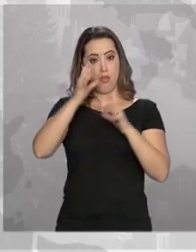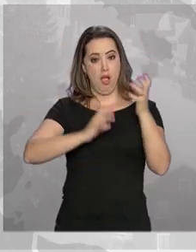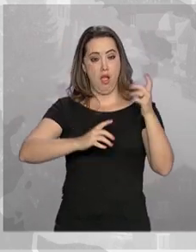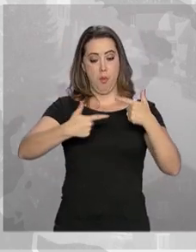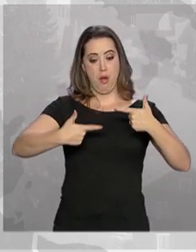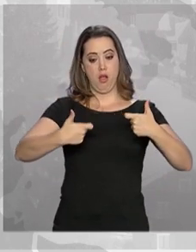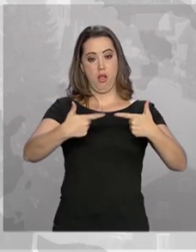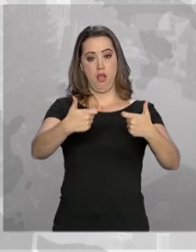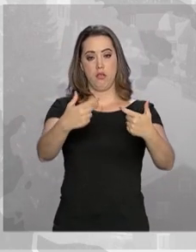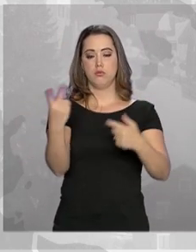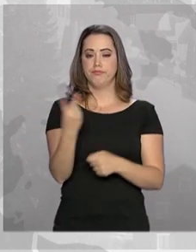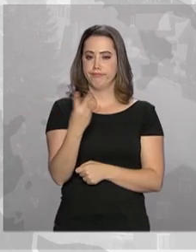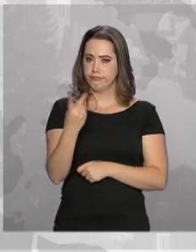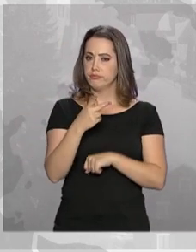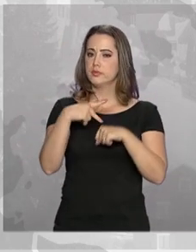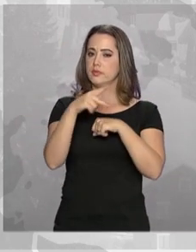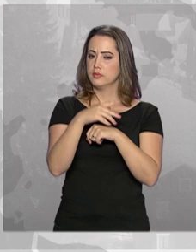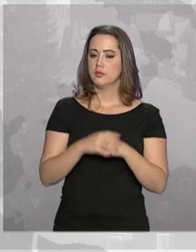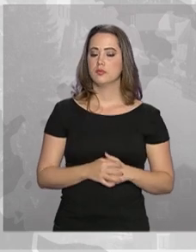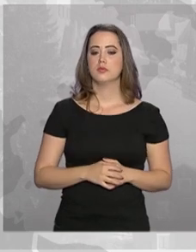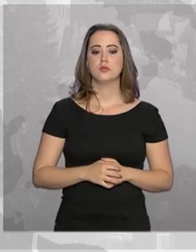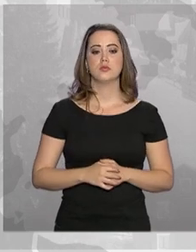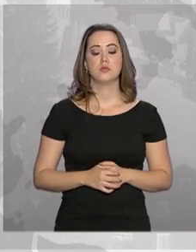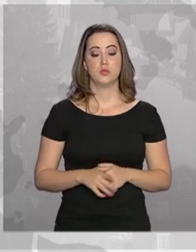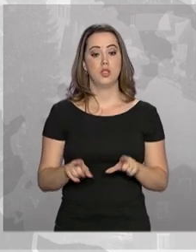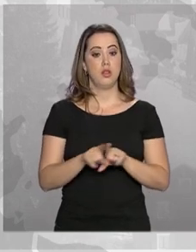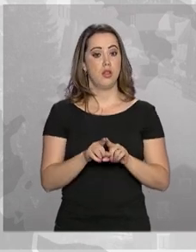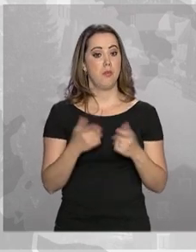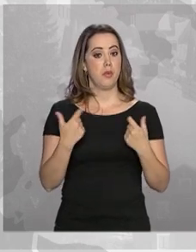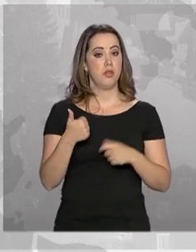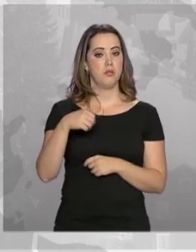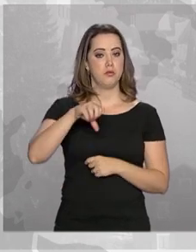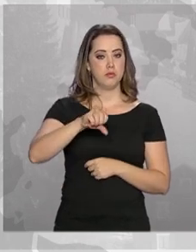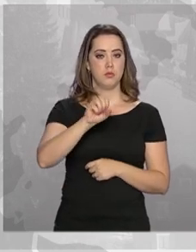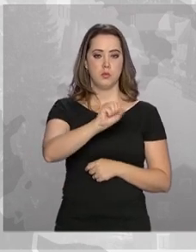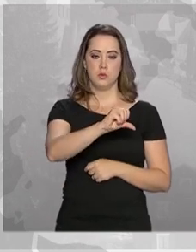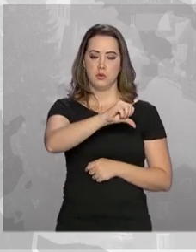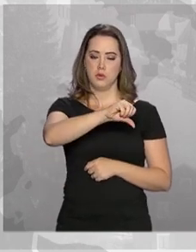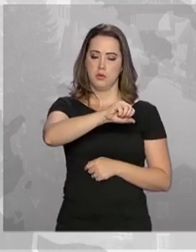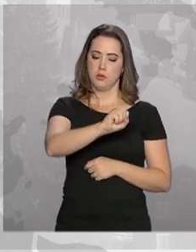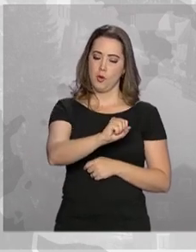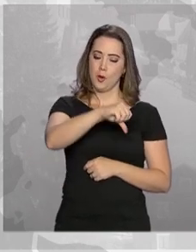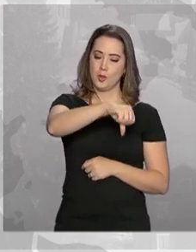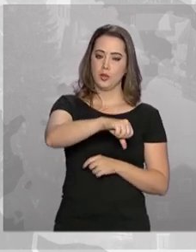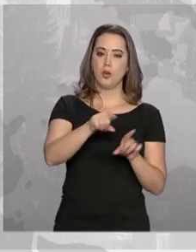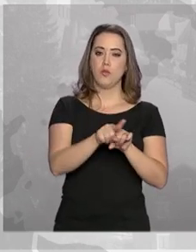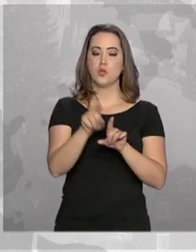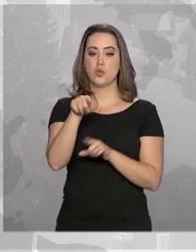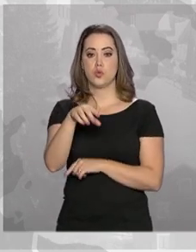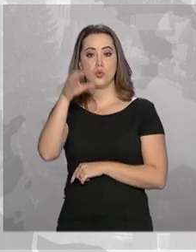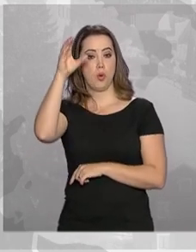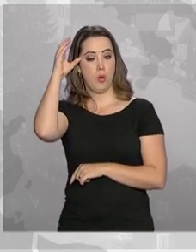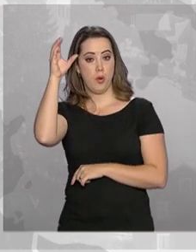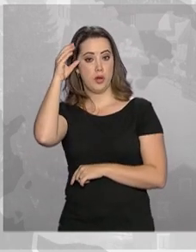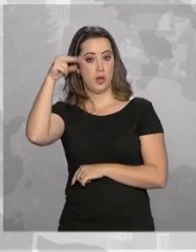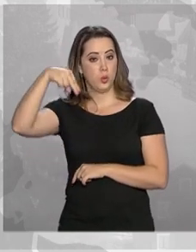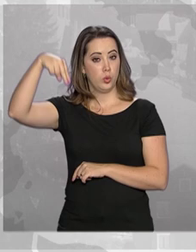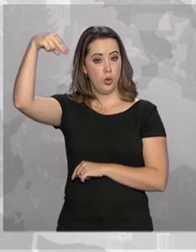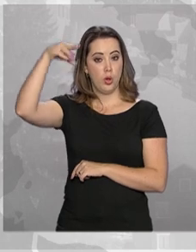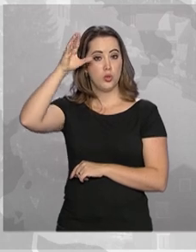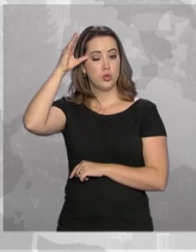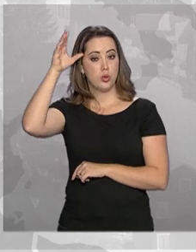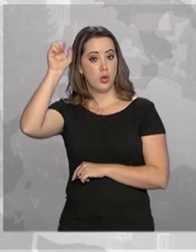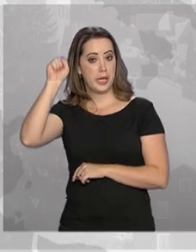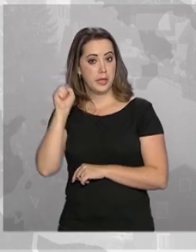em 1989 as primeiras reuniões ministeriais de alto nível entre as coreias do norte e do sul nesse mesmo